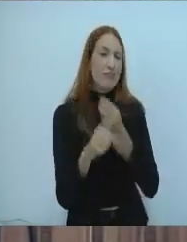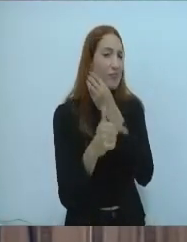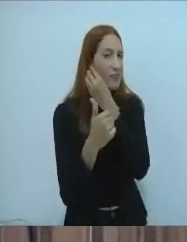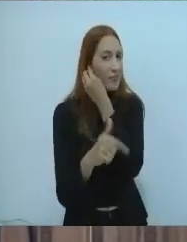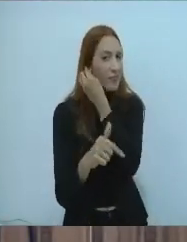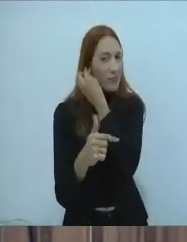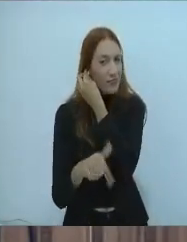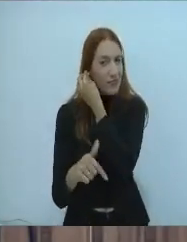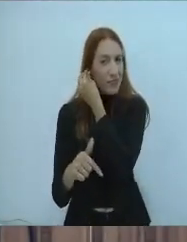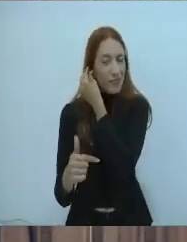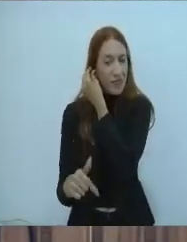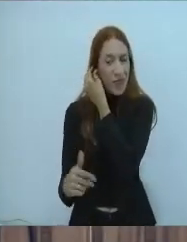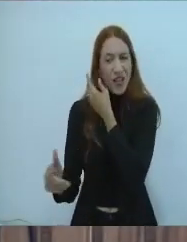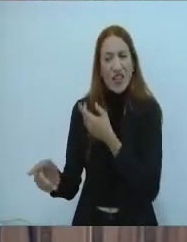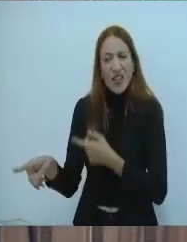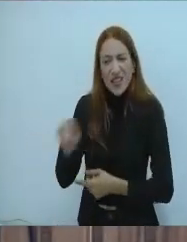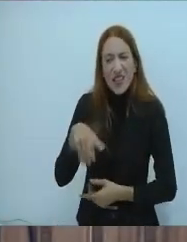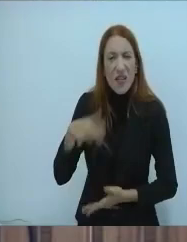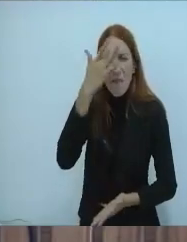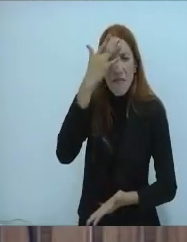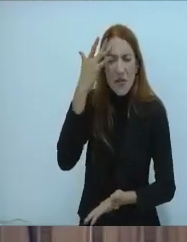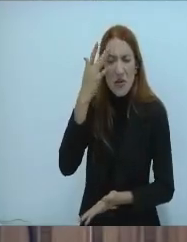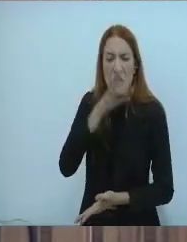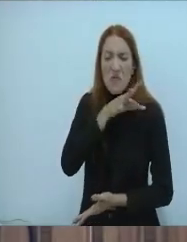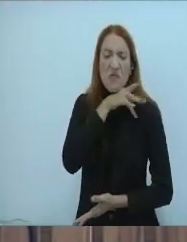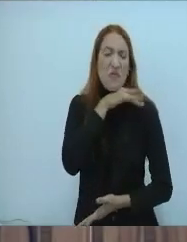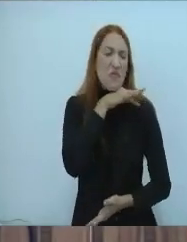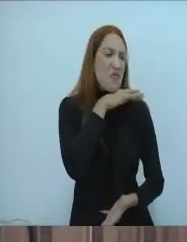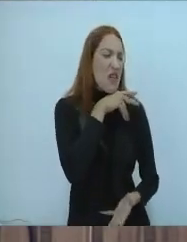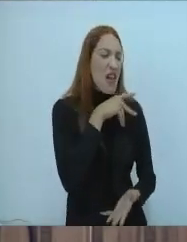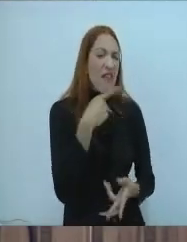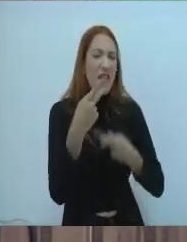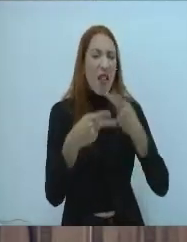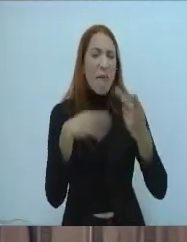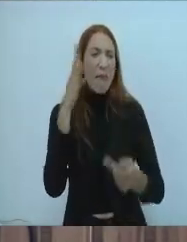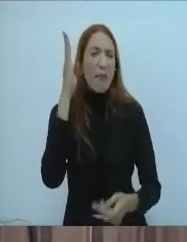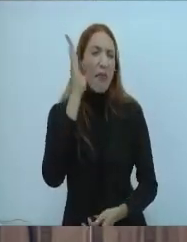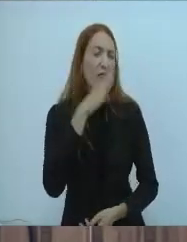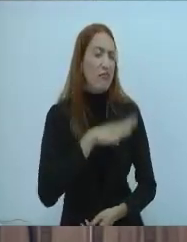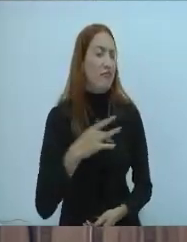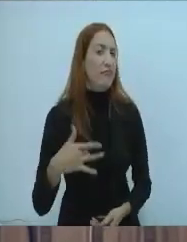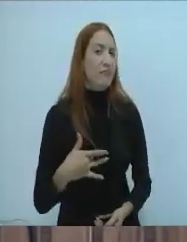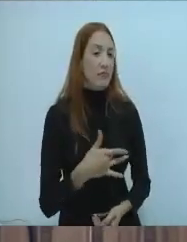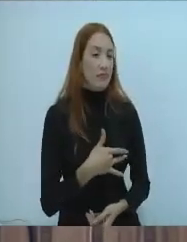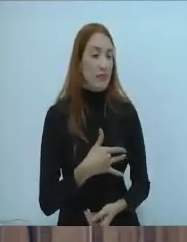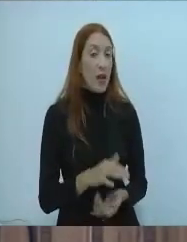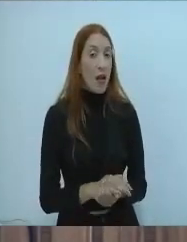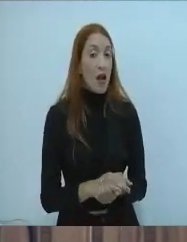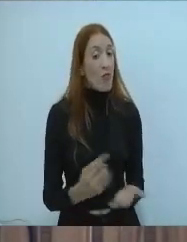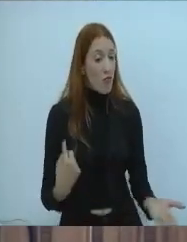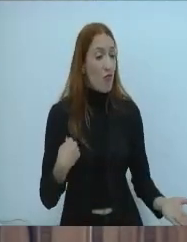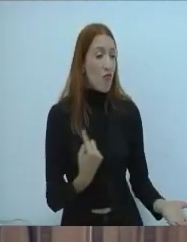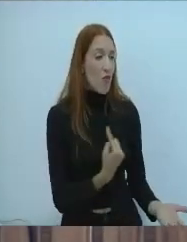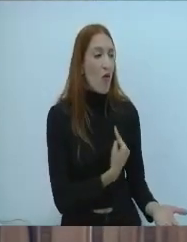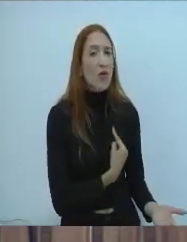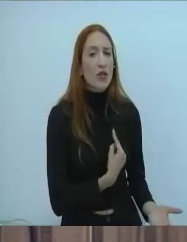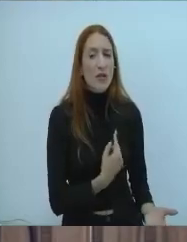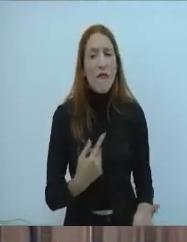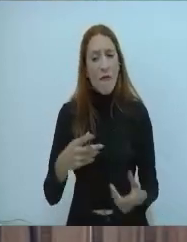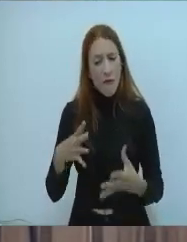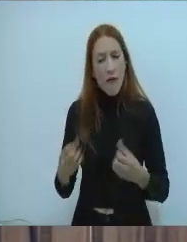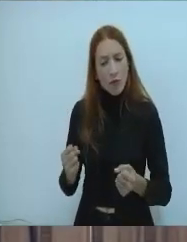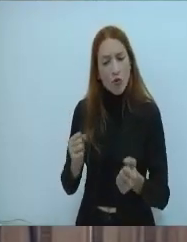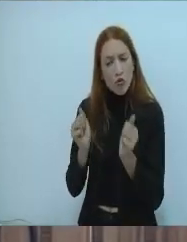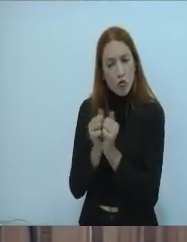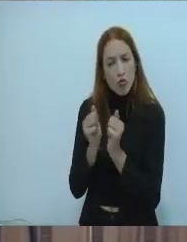desses cretinos que desqualificam a saúde nós estamos aqui para defender Teixeira